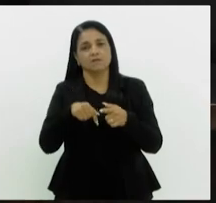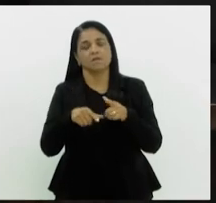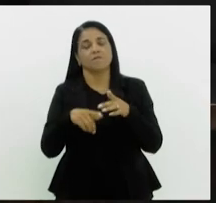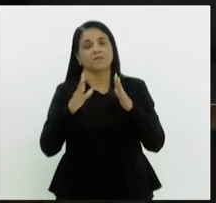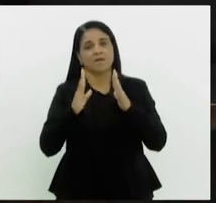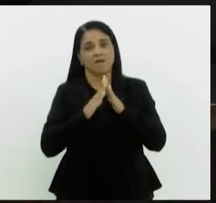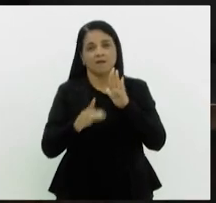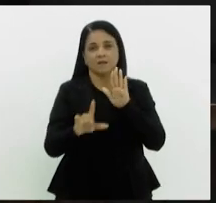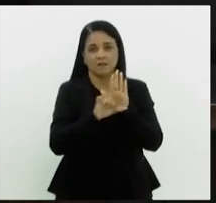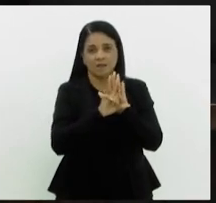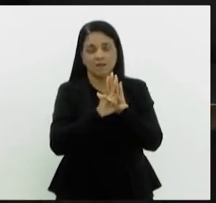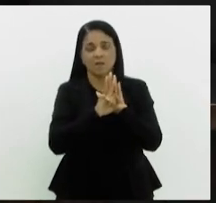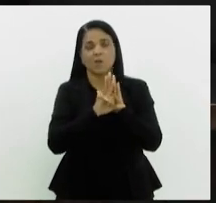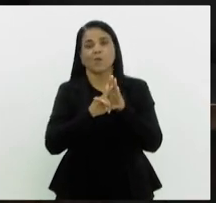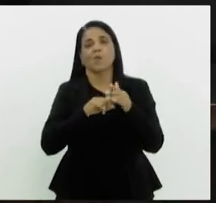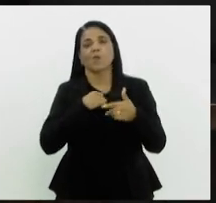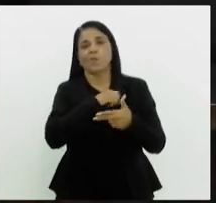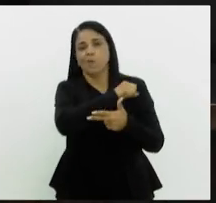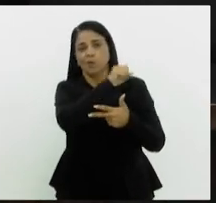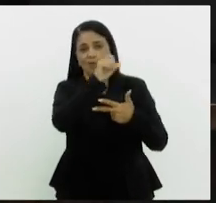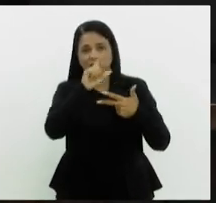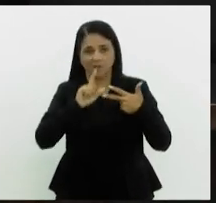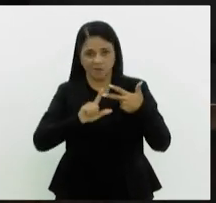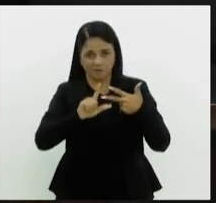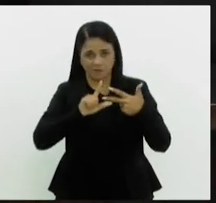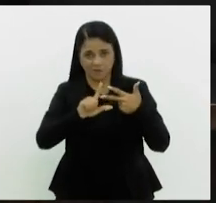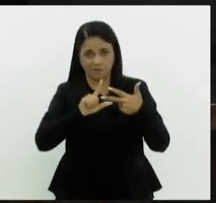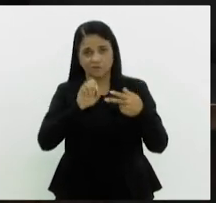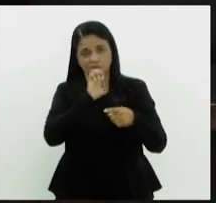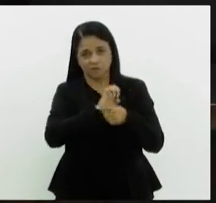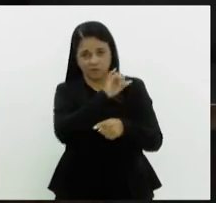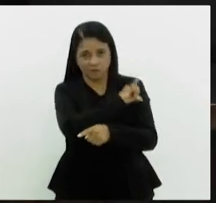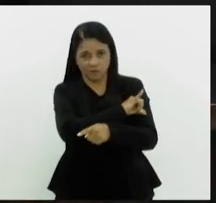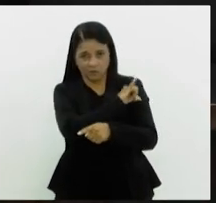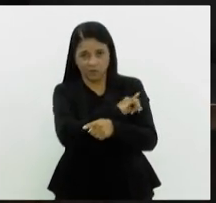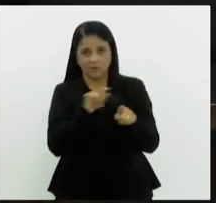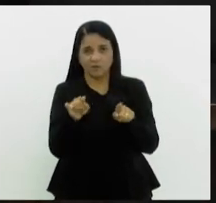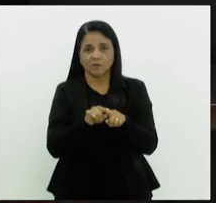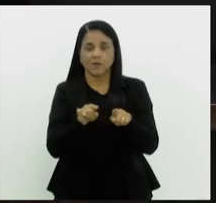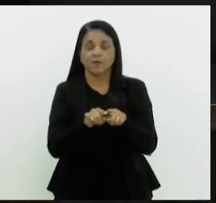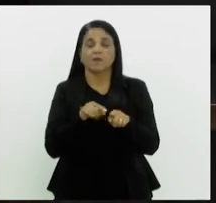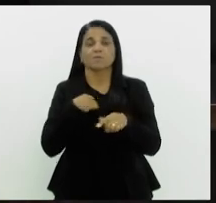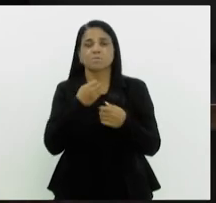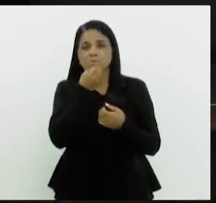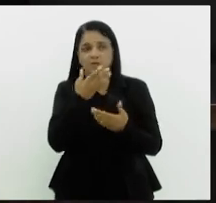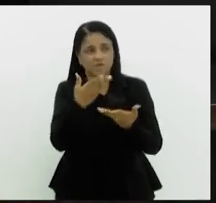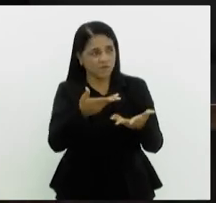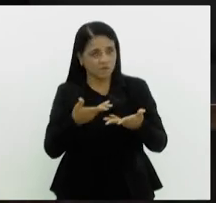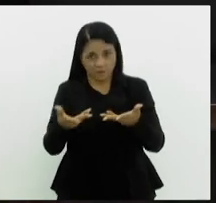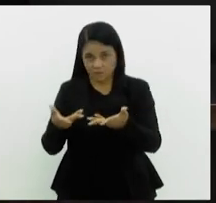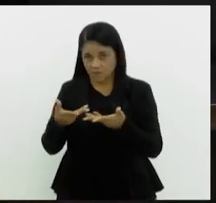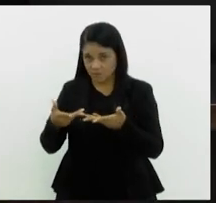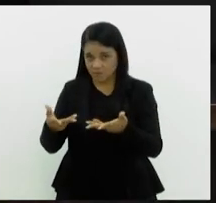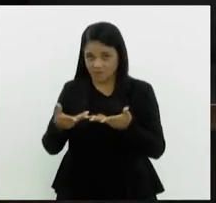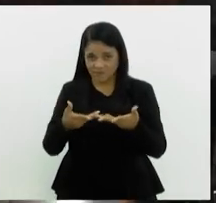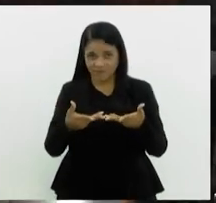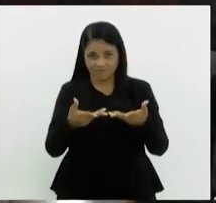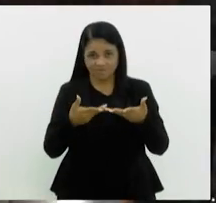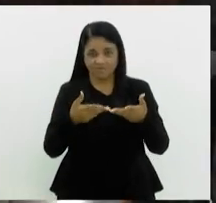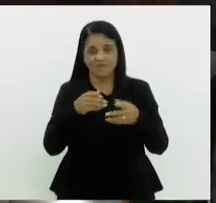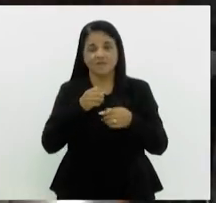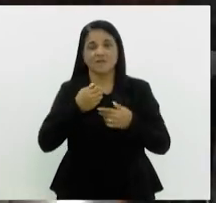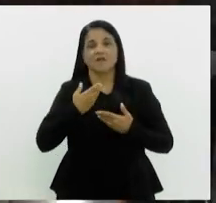ocupam o Poder Legislativo do Estado do Rio de Janeiro. Então, bem-vindos, bem-vindas e bem-vindes.